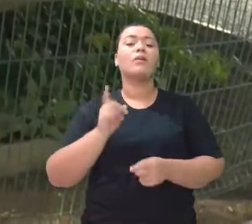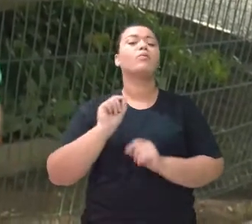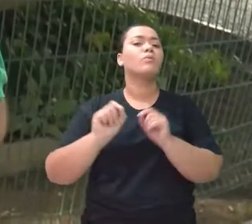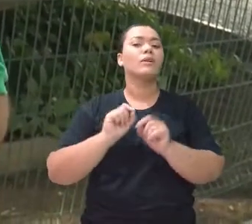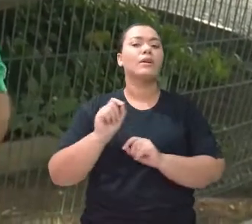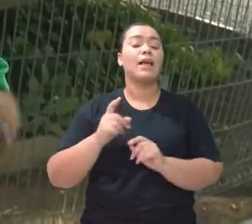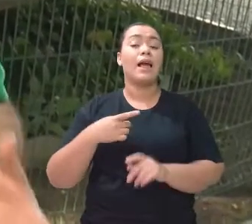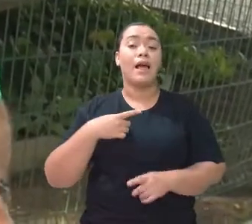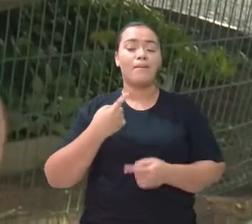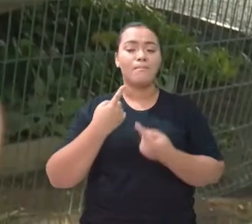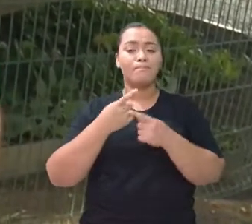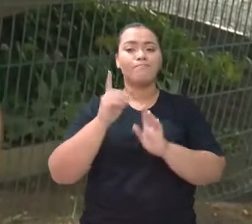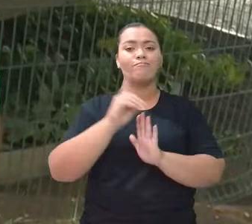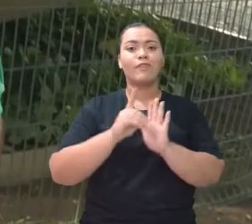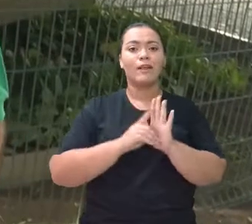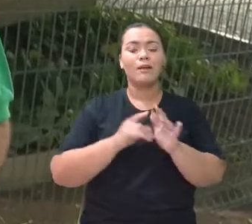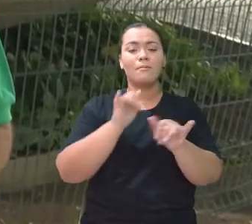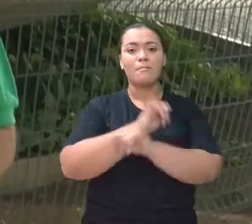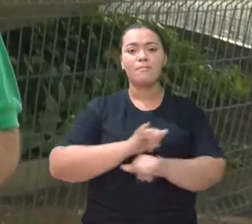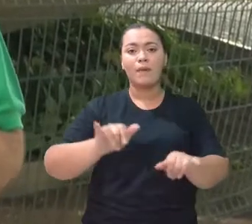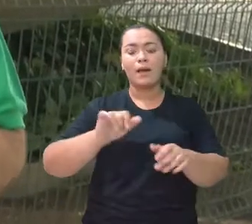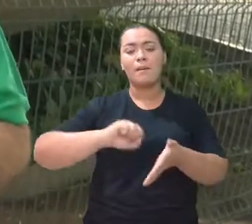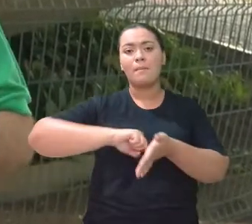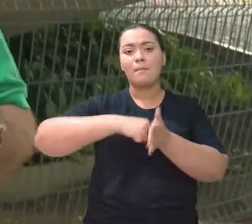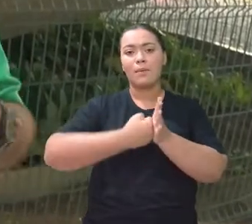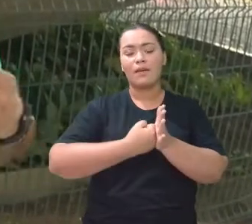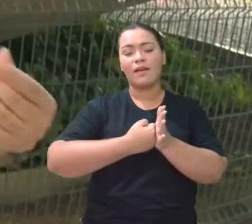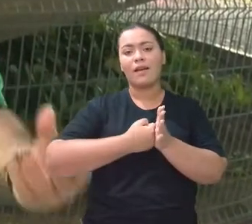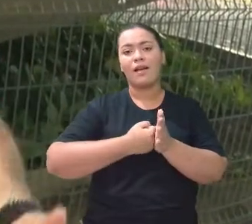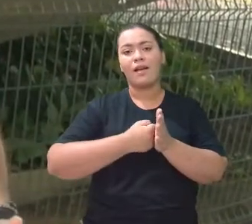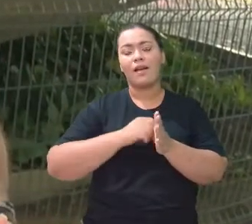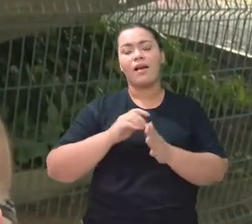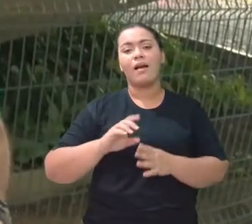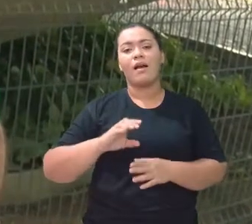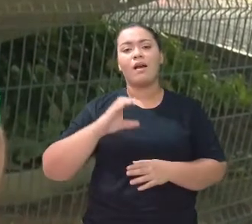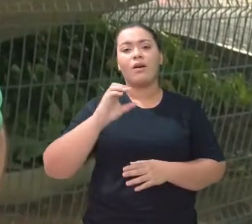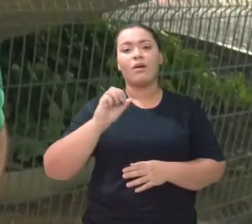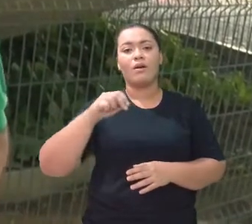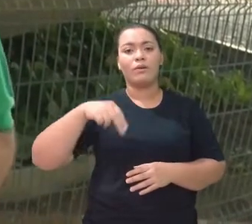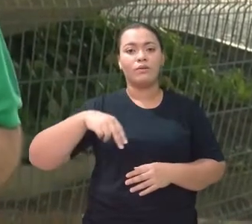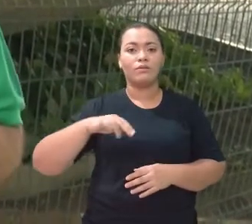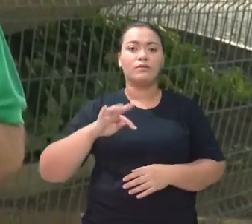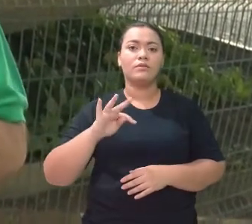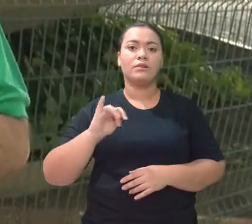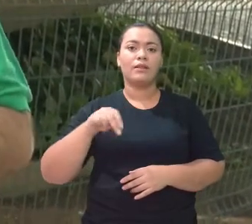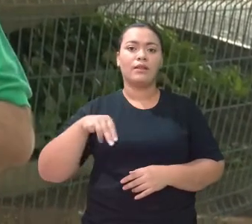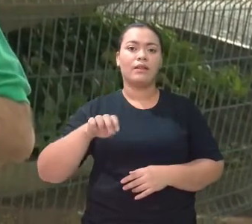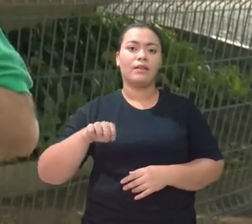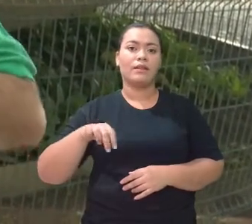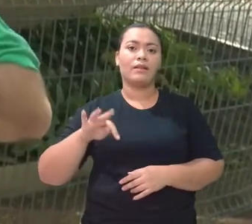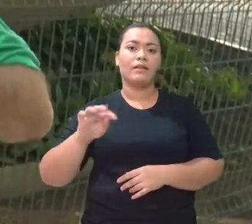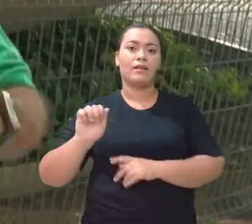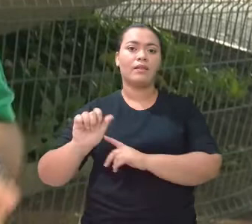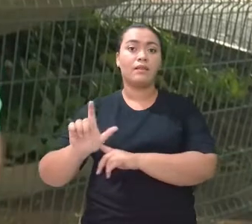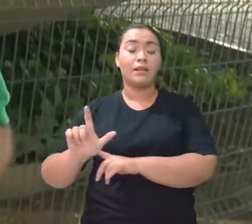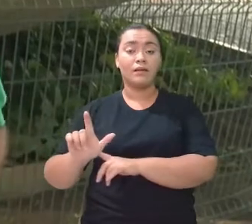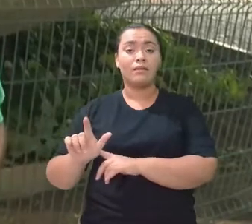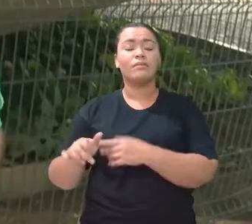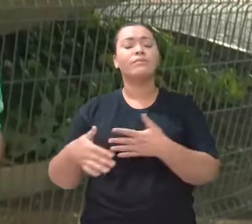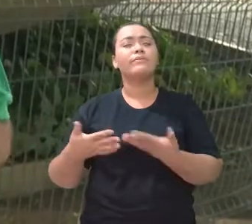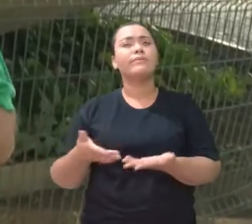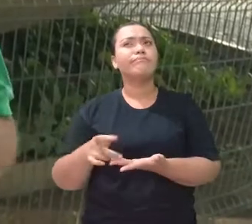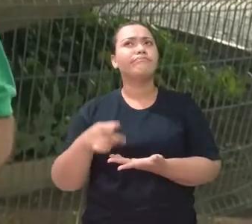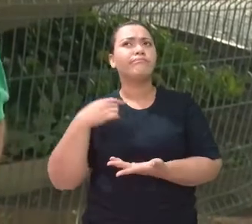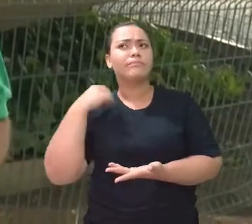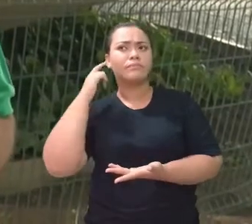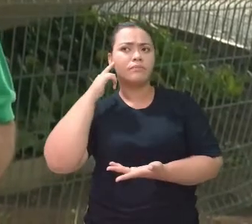continental e nesse sentido o que é que nós vamos ter? Na ideia de